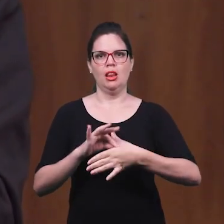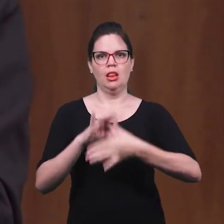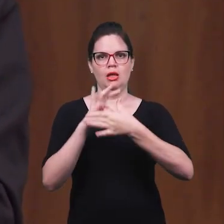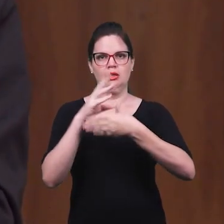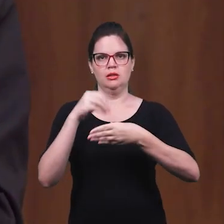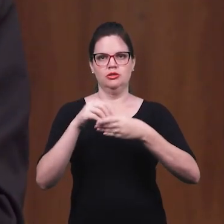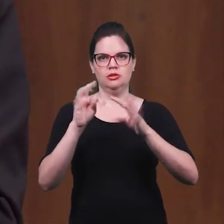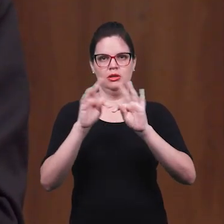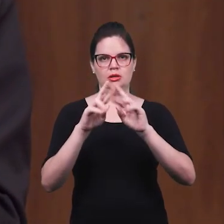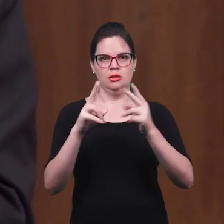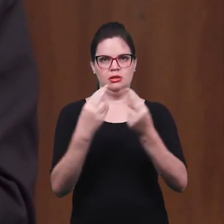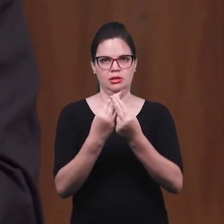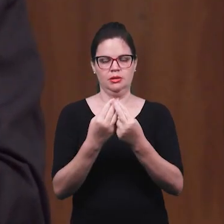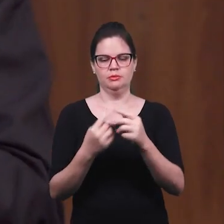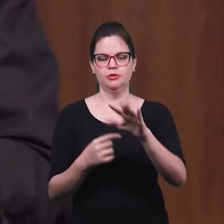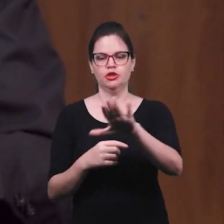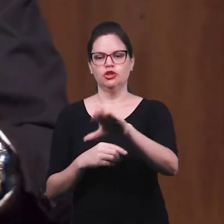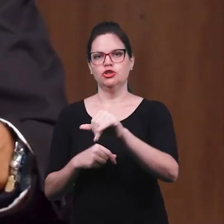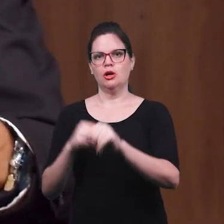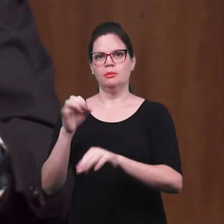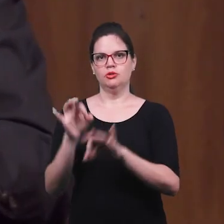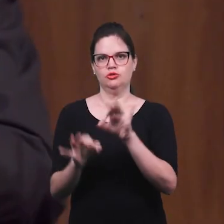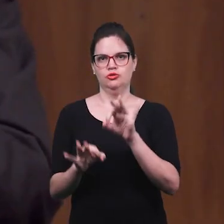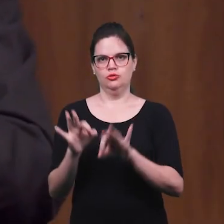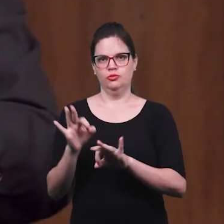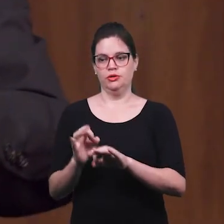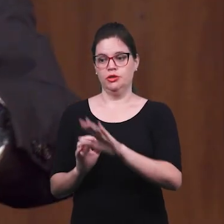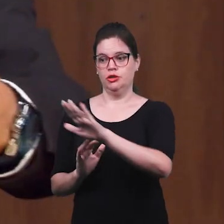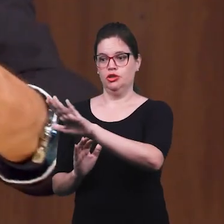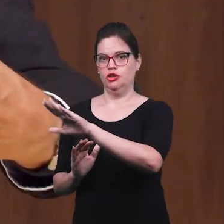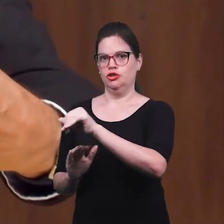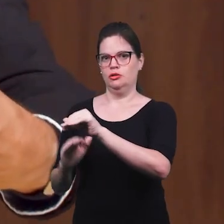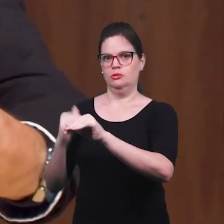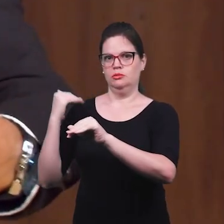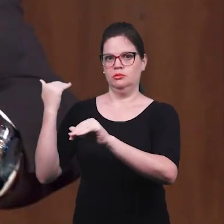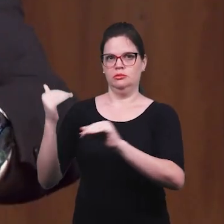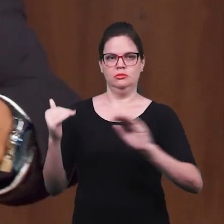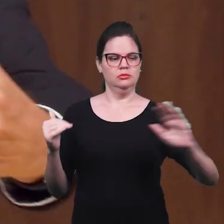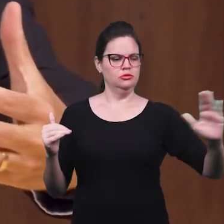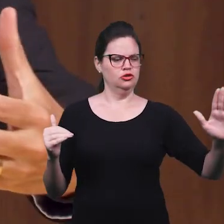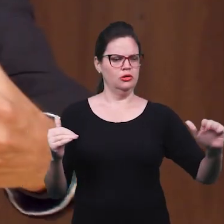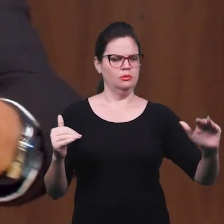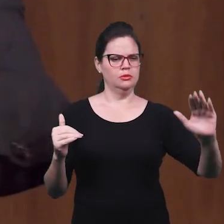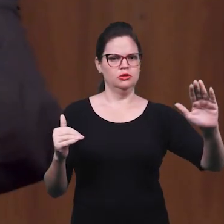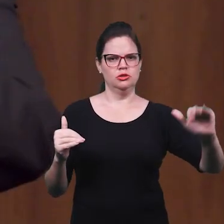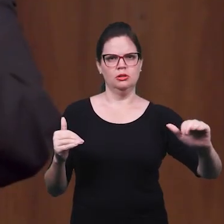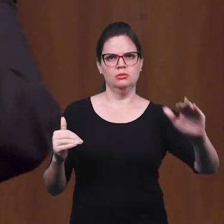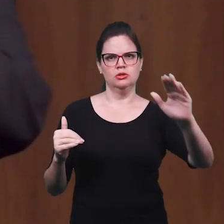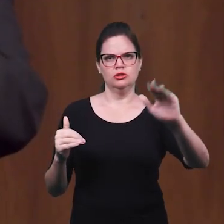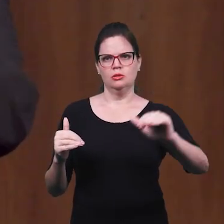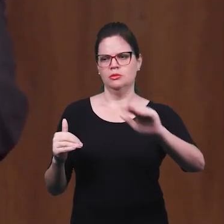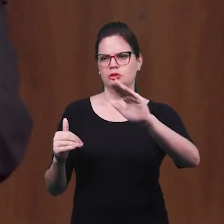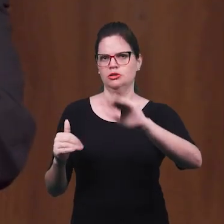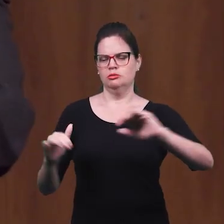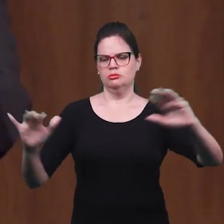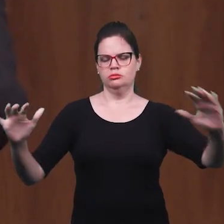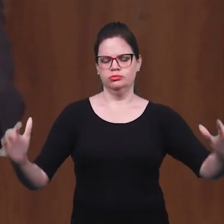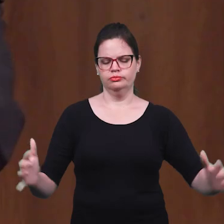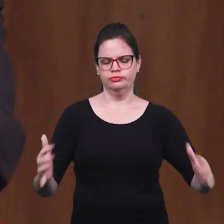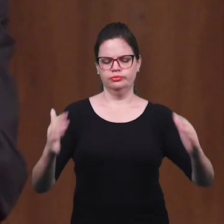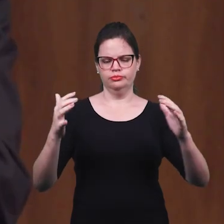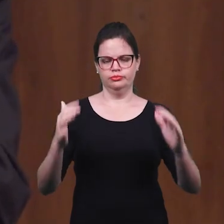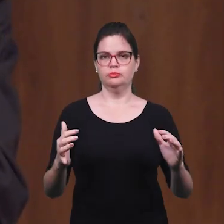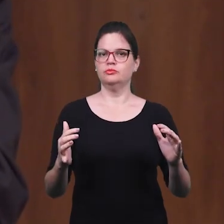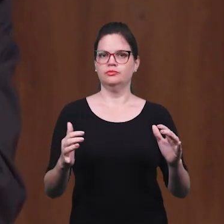os juízes, ele chama todos os oficiais, então ele vai agregando todo mundo. Quando ele agregou, agora nós vamos